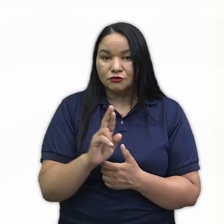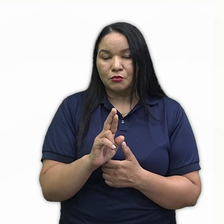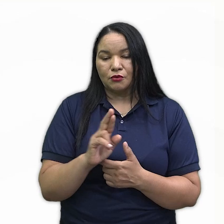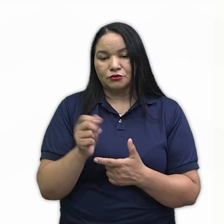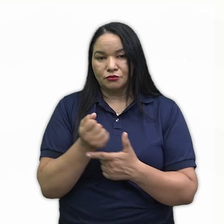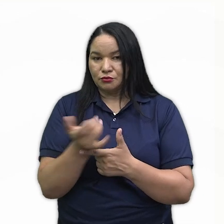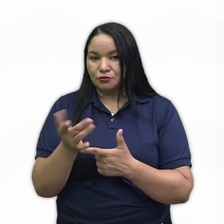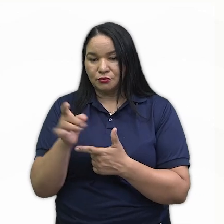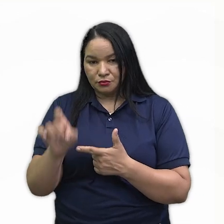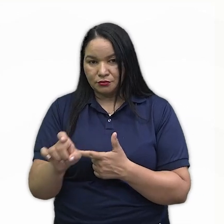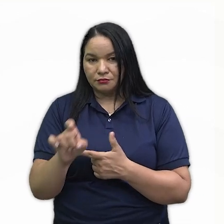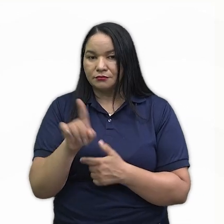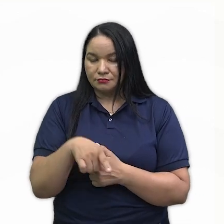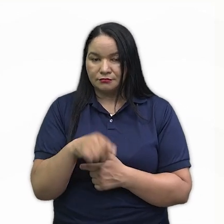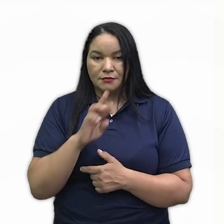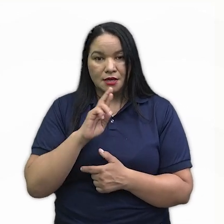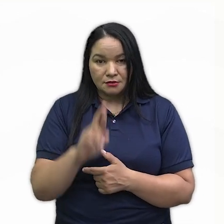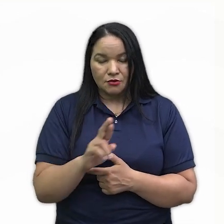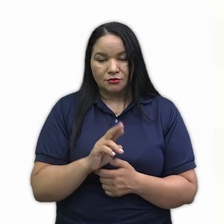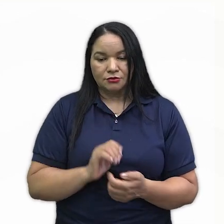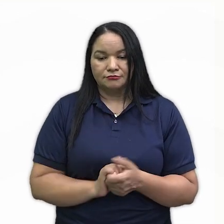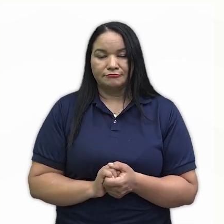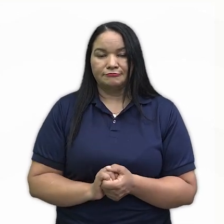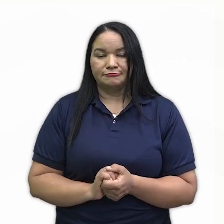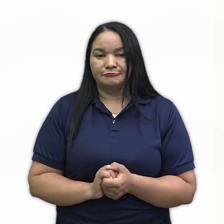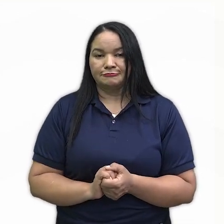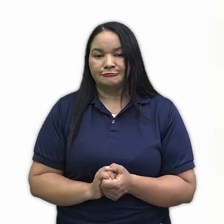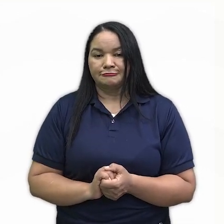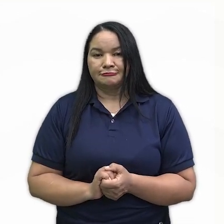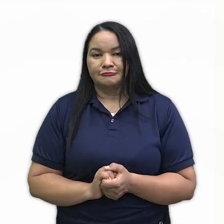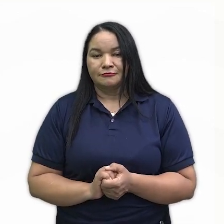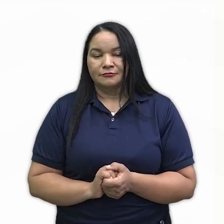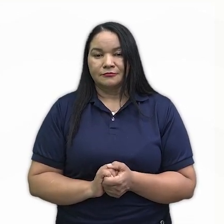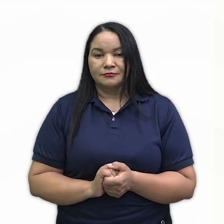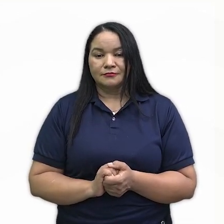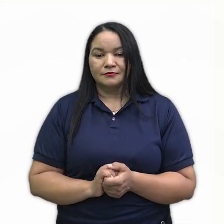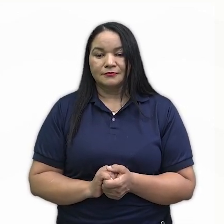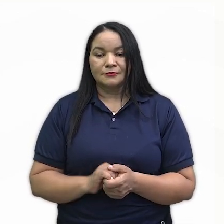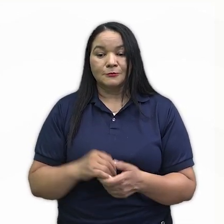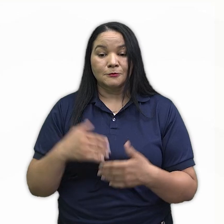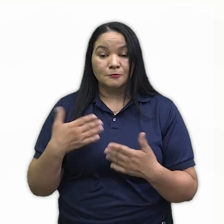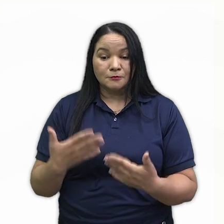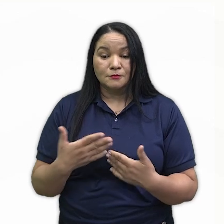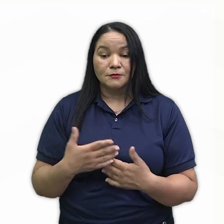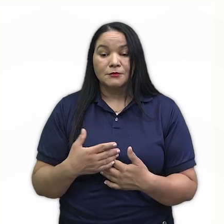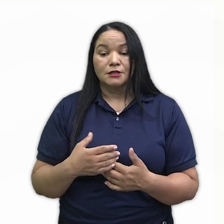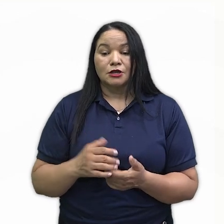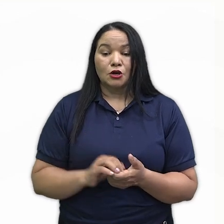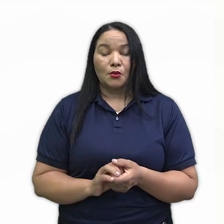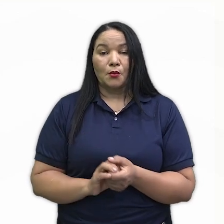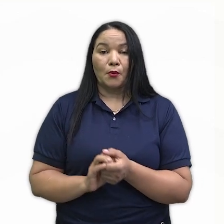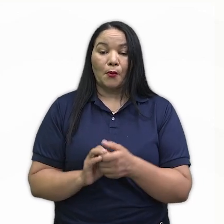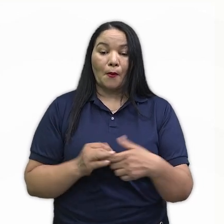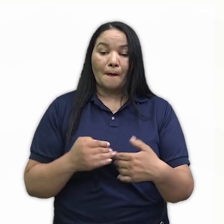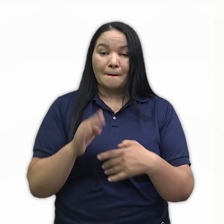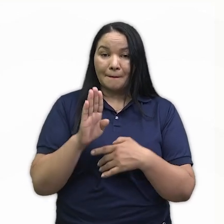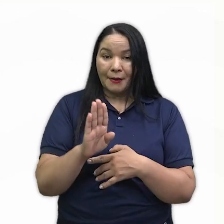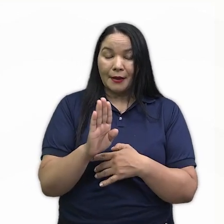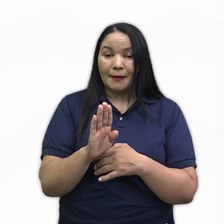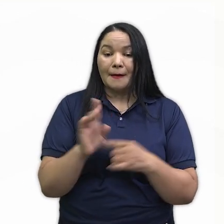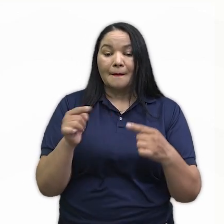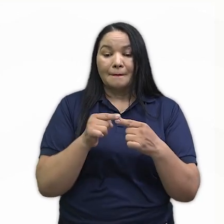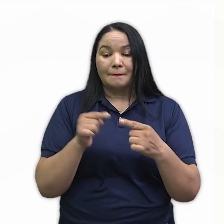resultado, tá, dessa operação matemática. Então, não esqueça, logaritmando, aqui no caso é o